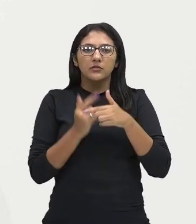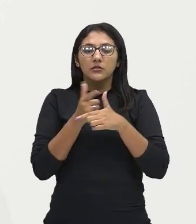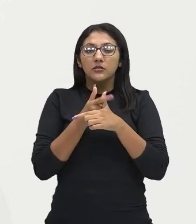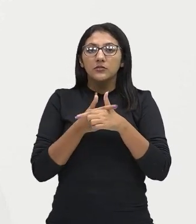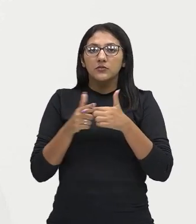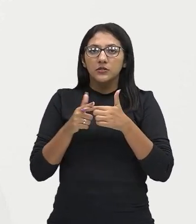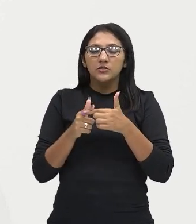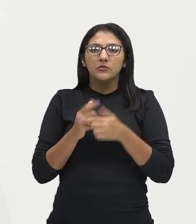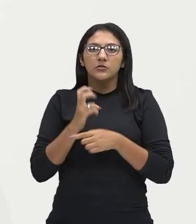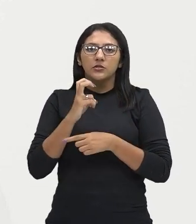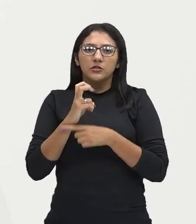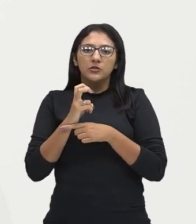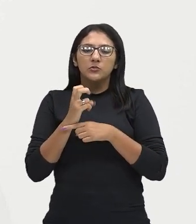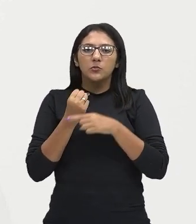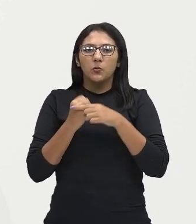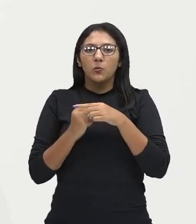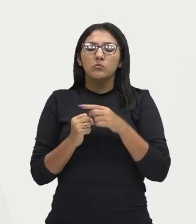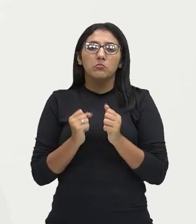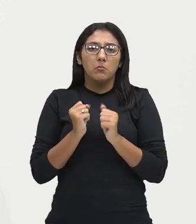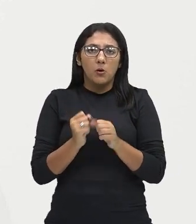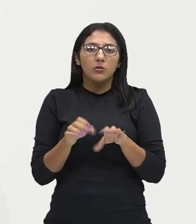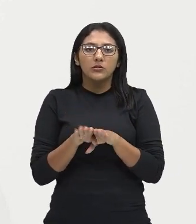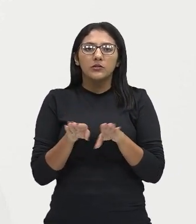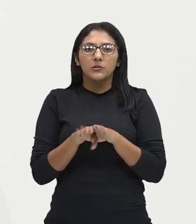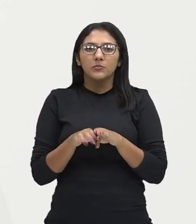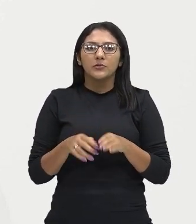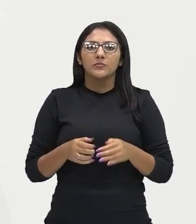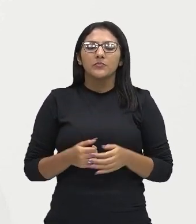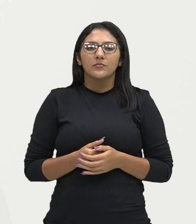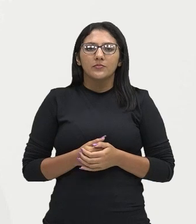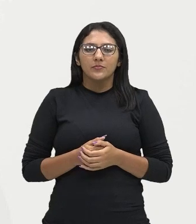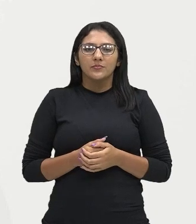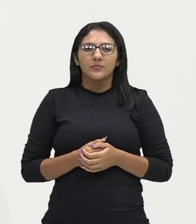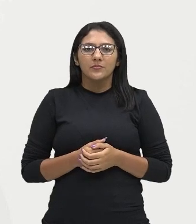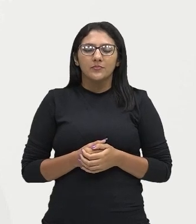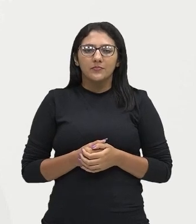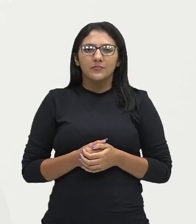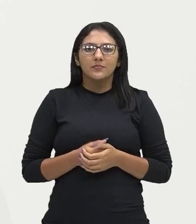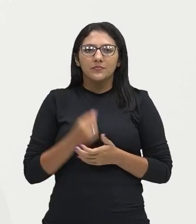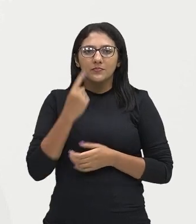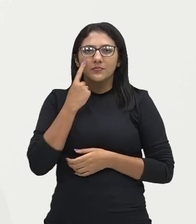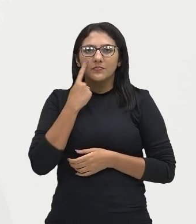8 desta forma aqui, ó. 2 sobre